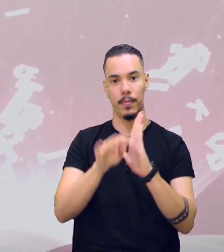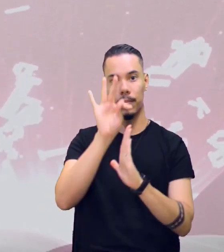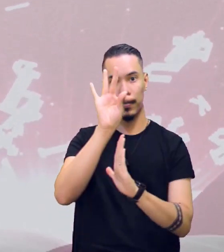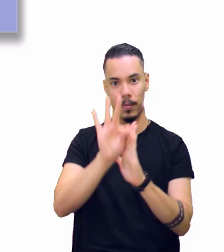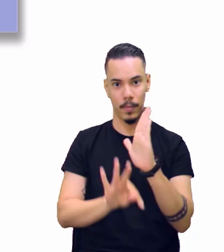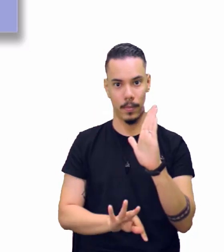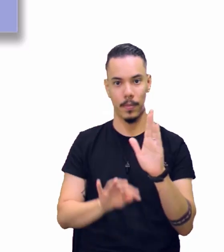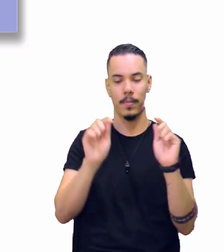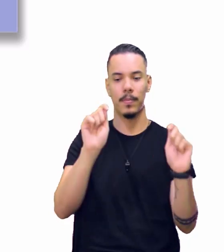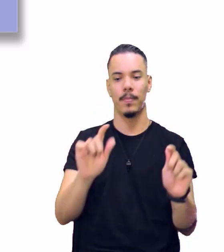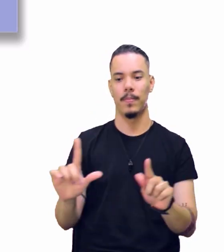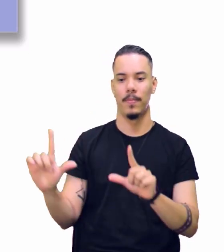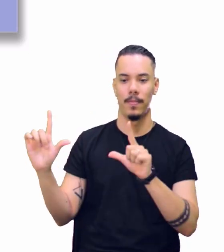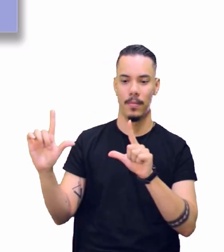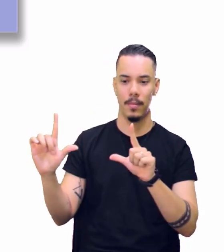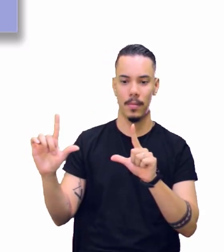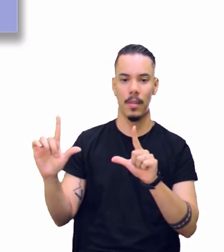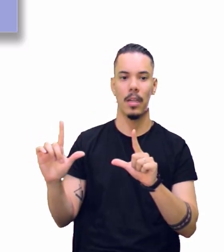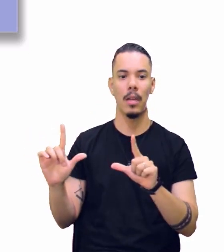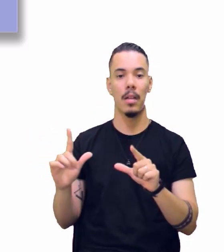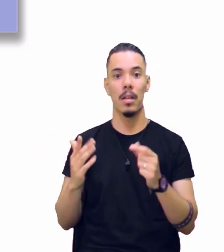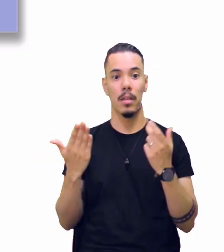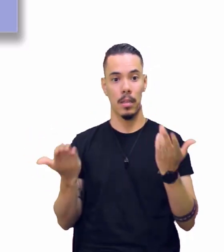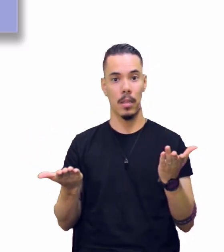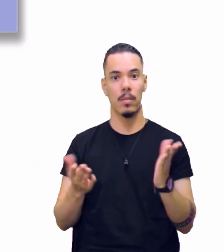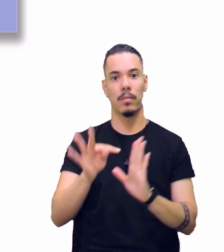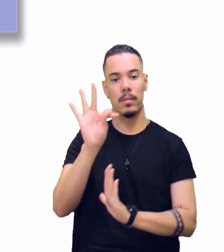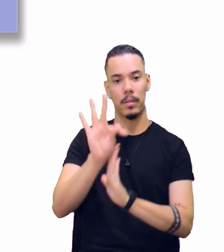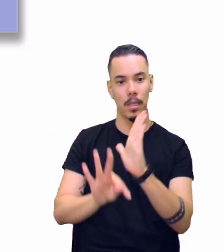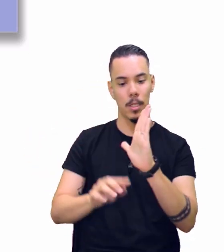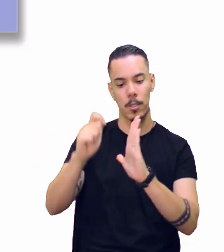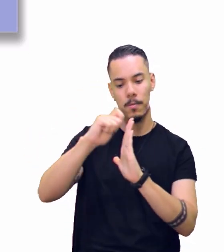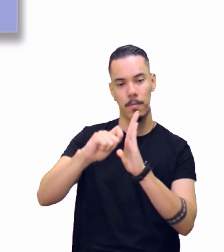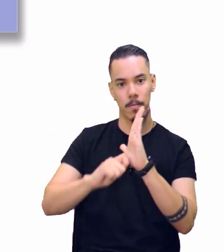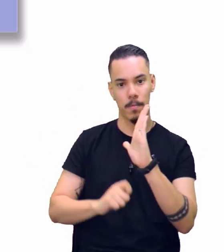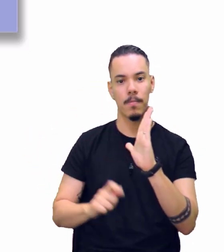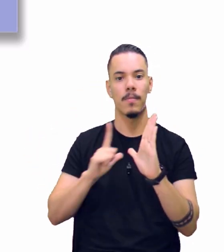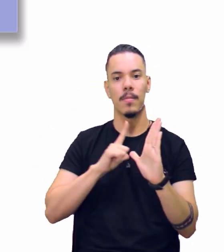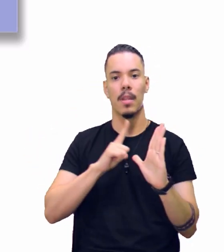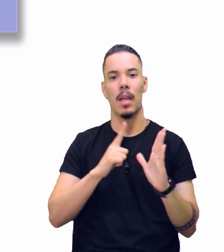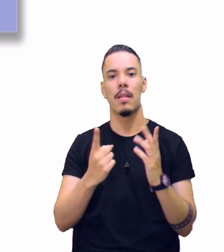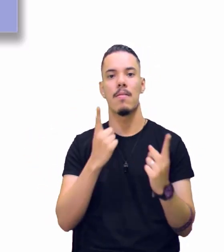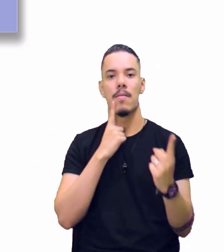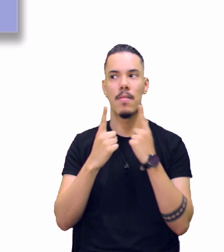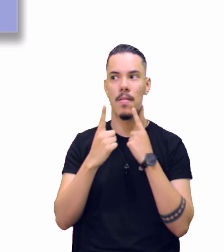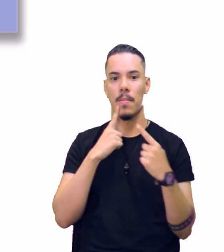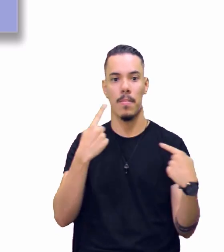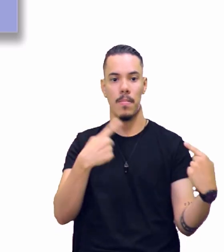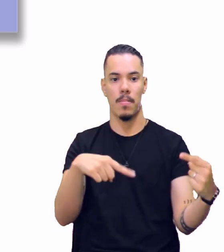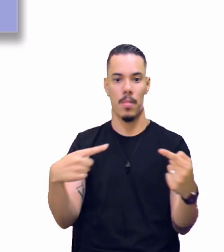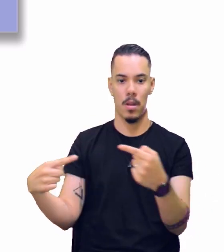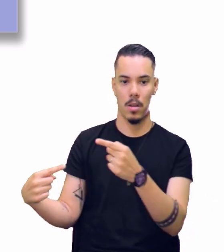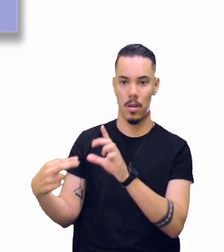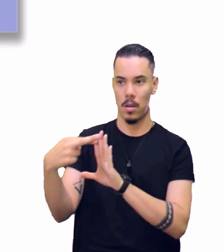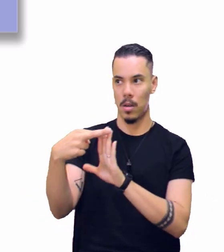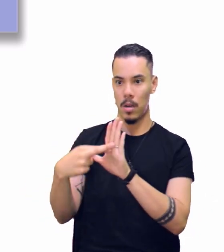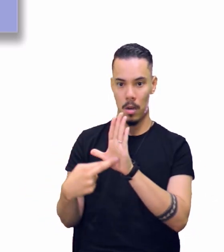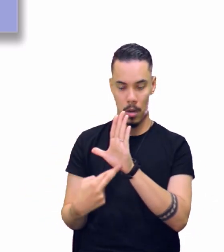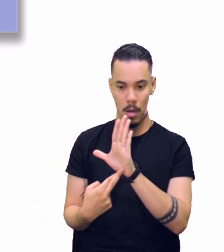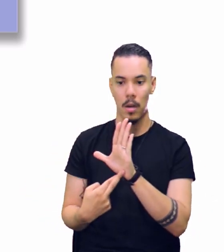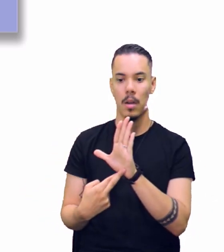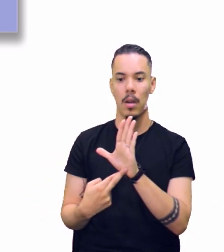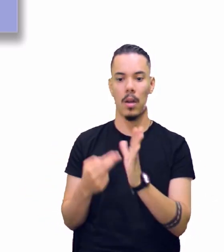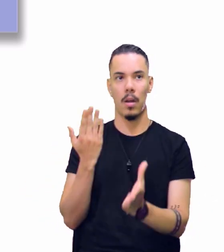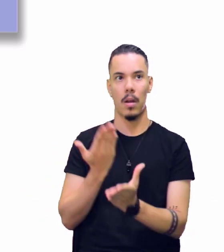de olho na tela. Então, a produção de texto tem um debate, que é o debate regrado ao público.